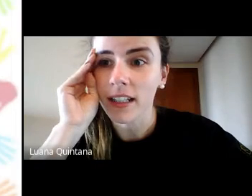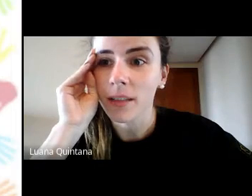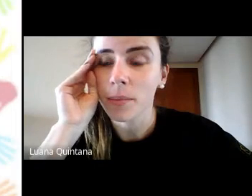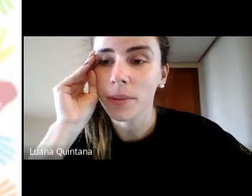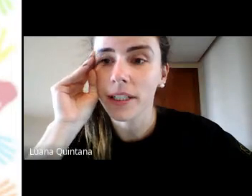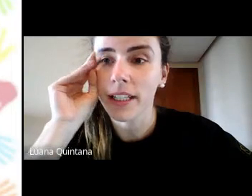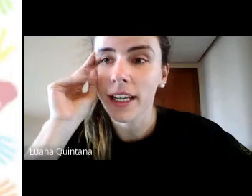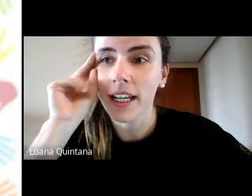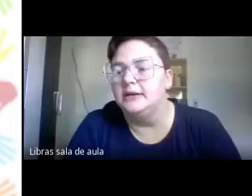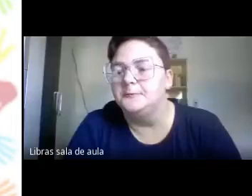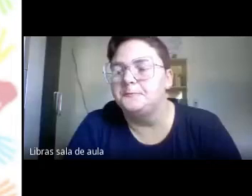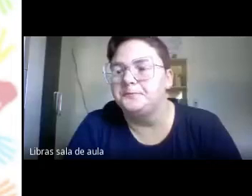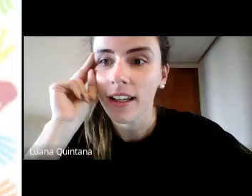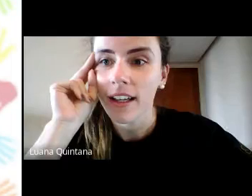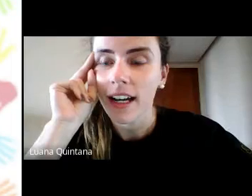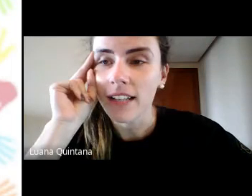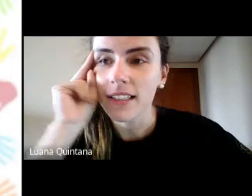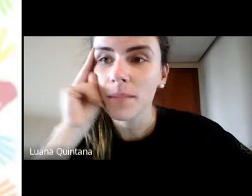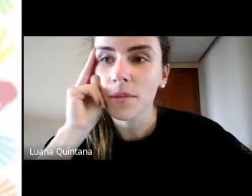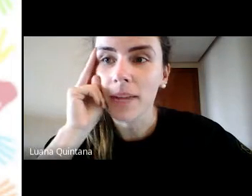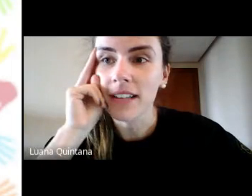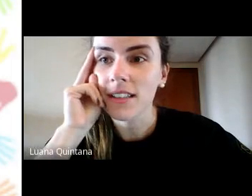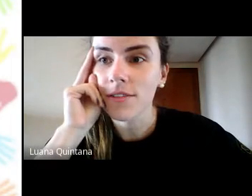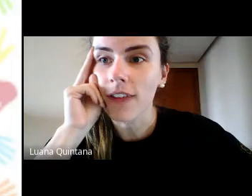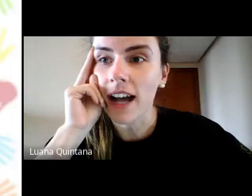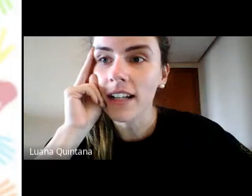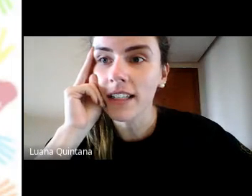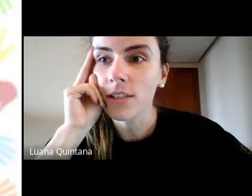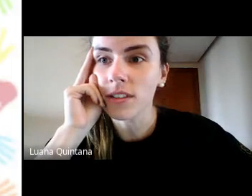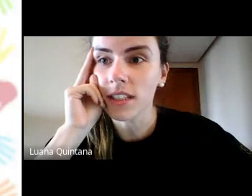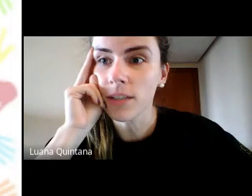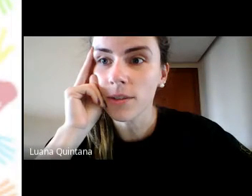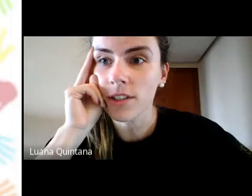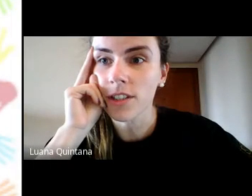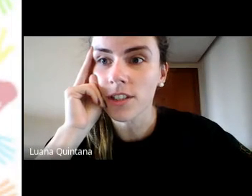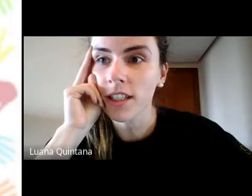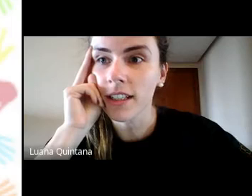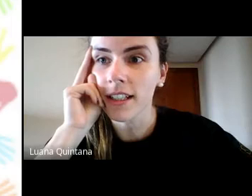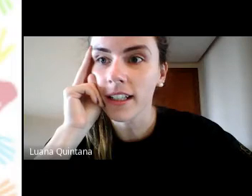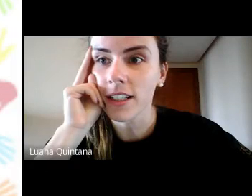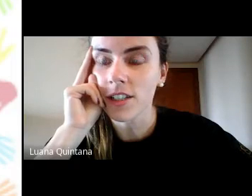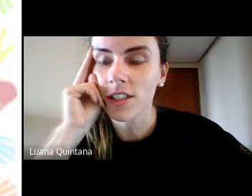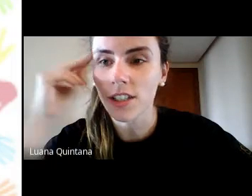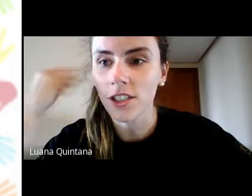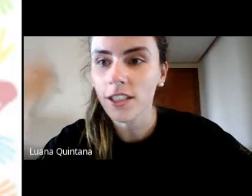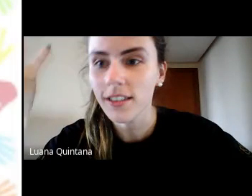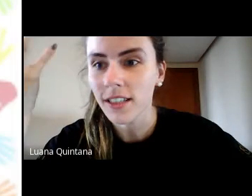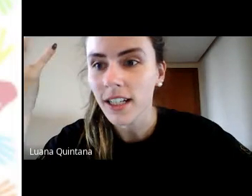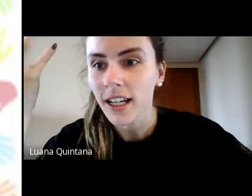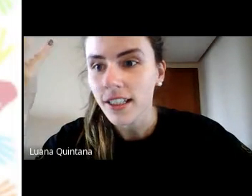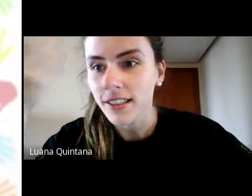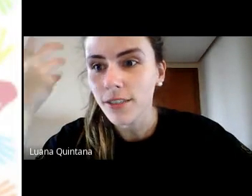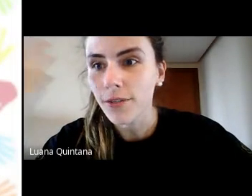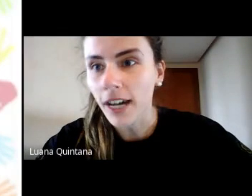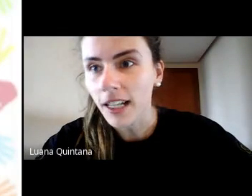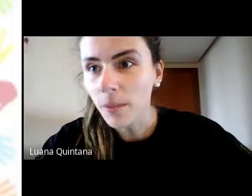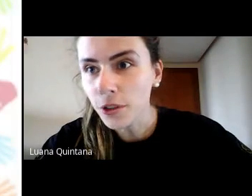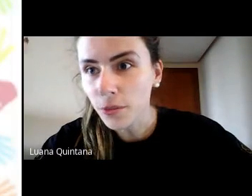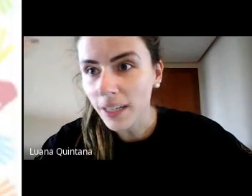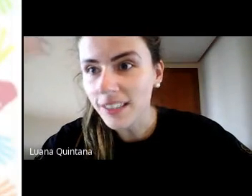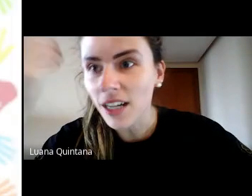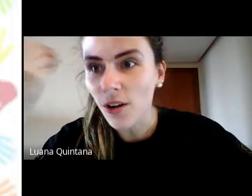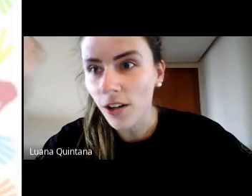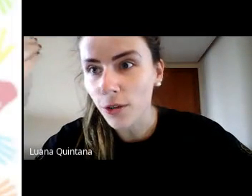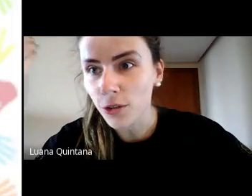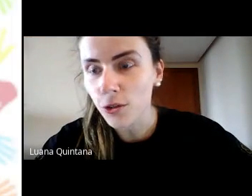aula, né? Porque, assim, por mais que se fale em inclusão hoje em dia, né, que a gente diz, se fala